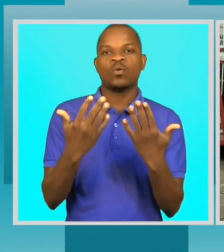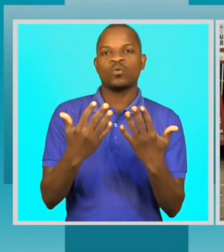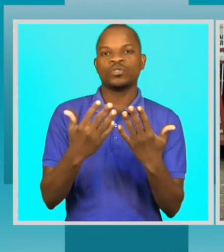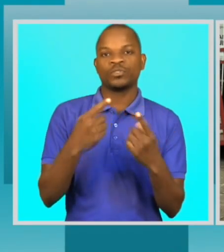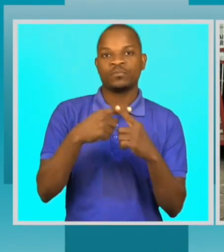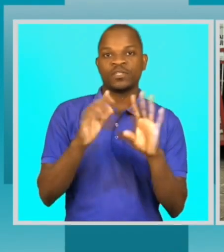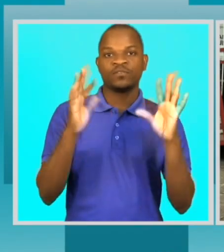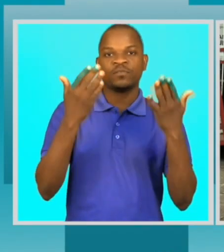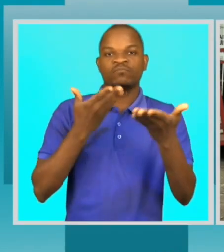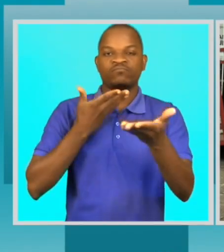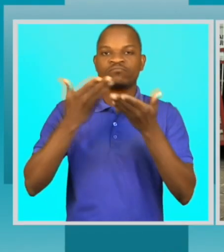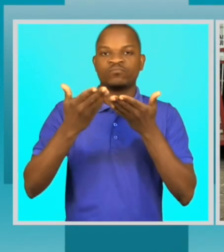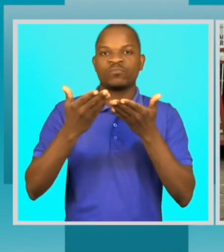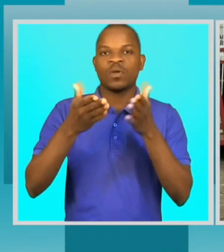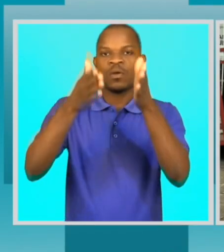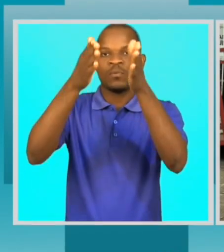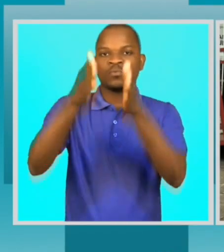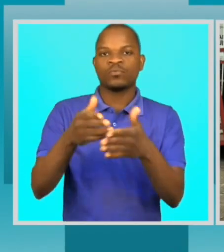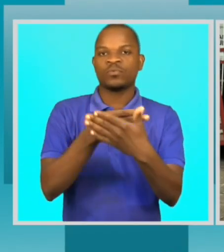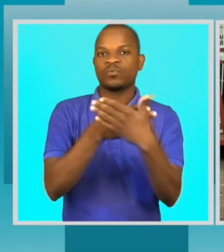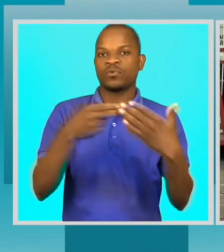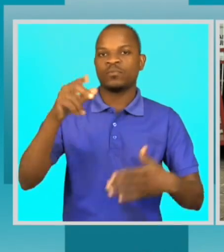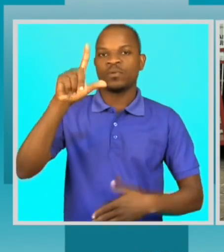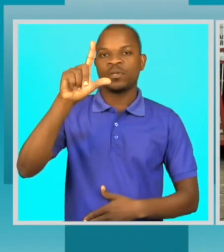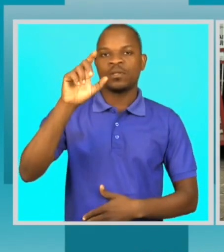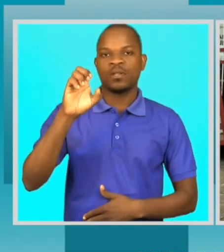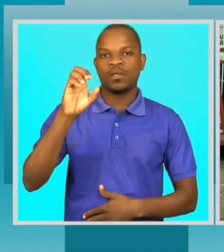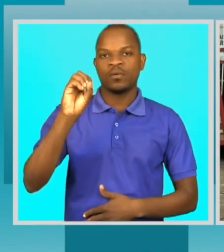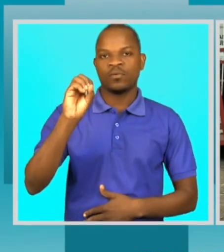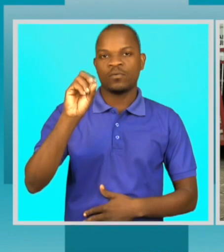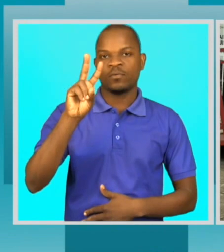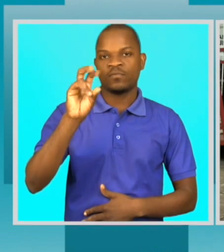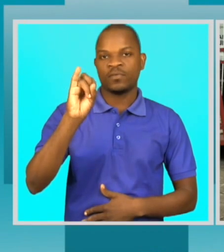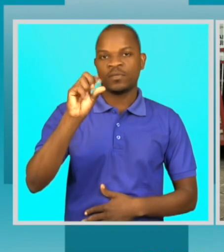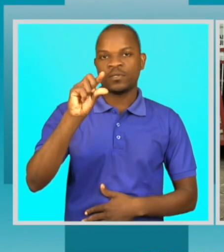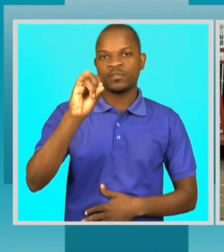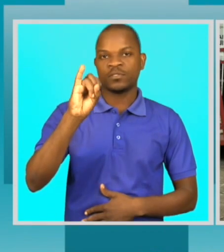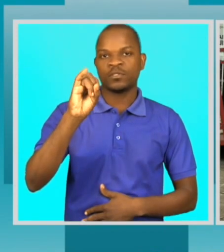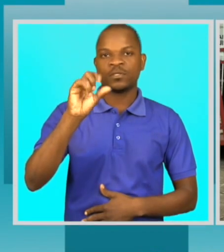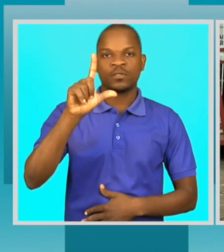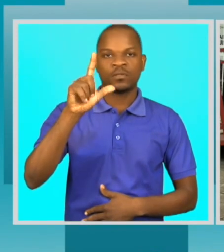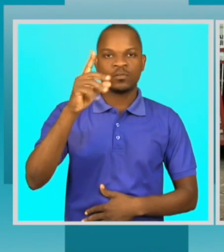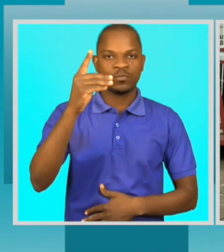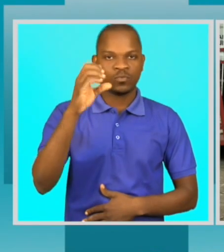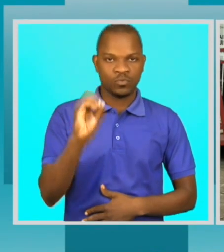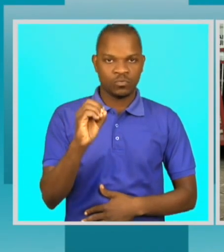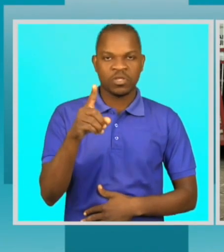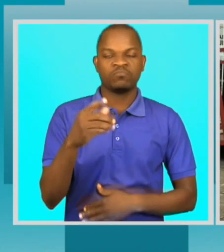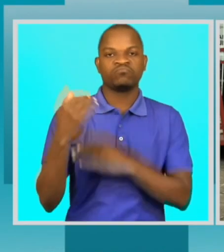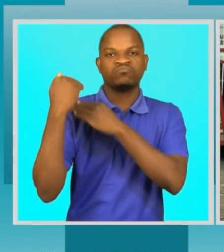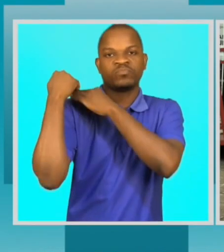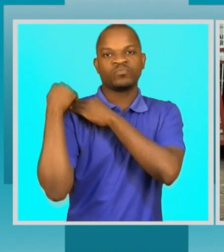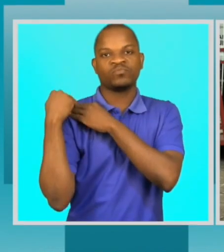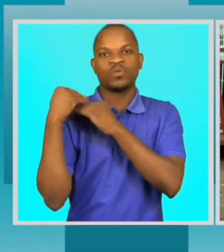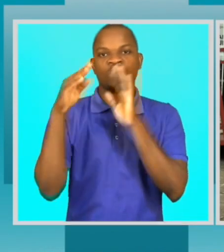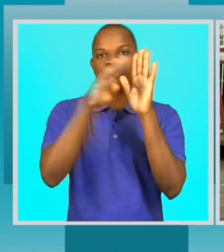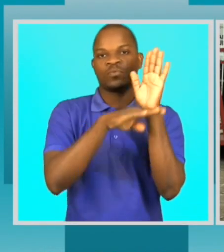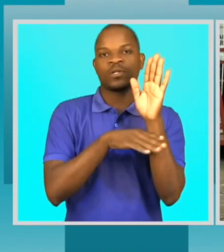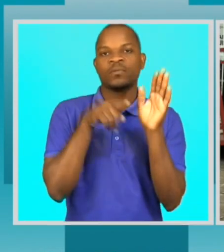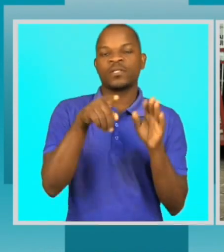Leo Vigildo Pinchem, que ele é oficial do programa desta organização. Muito obrigado, Leo